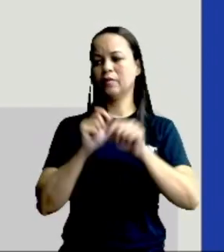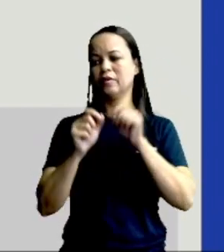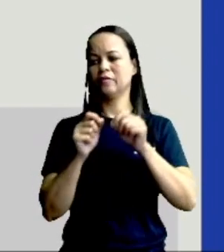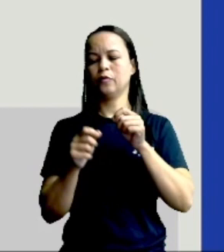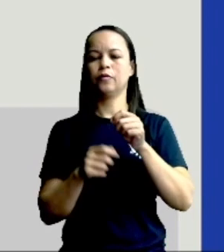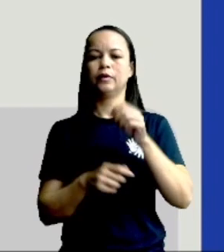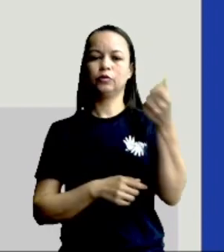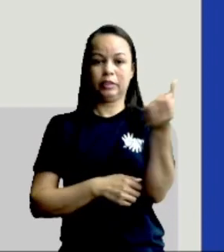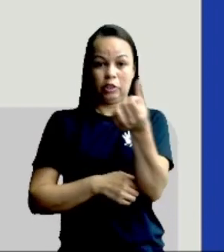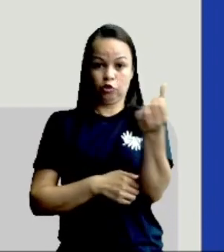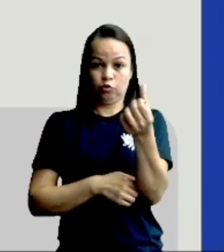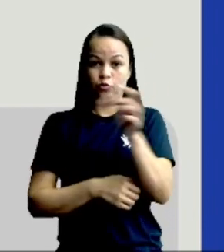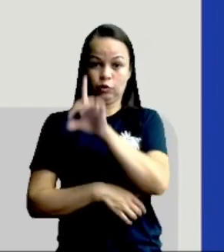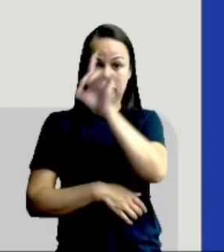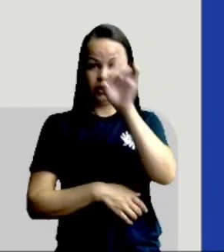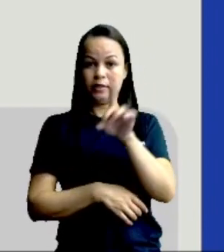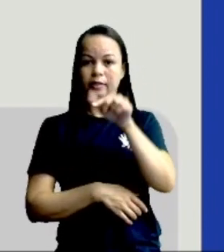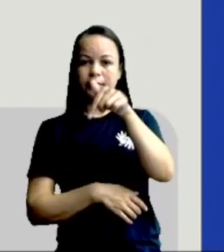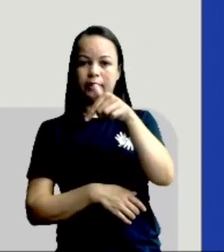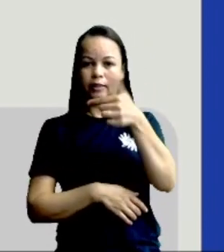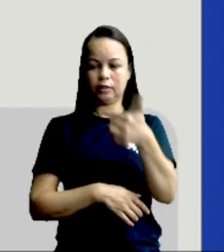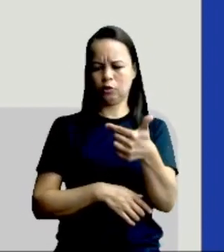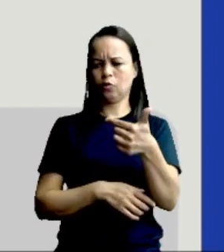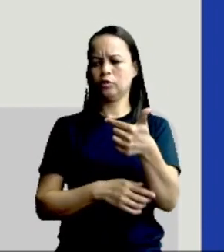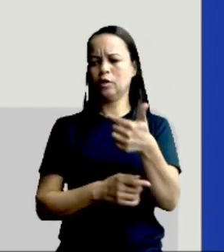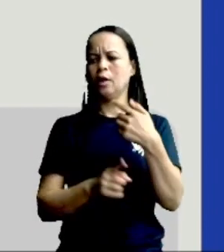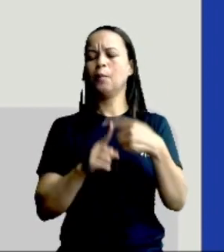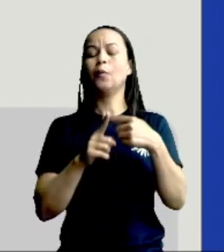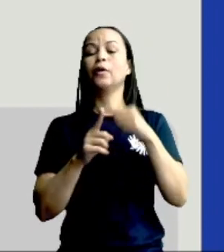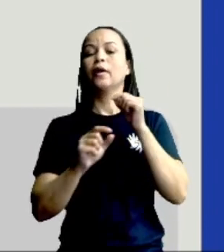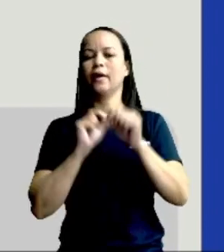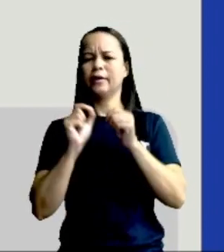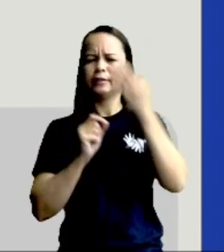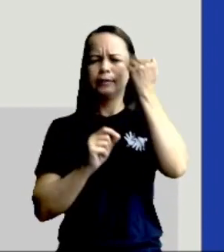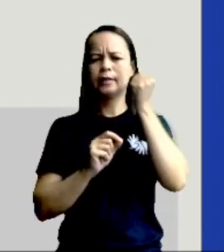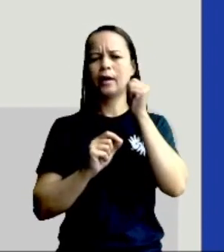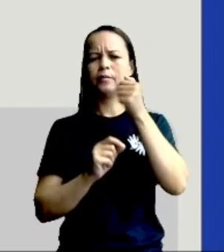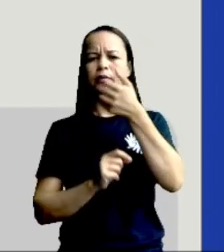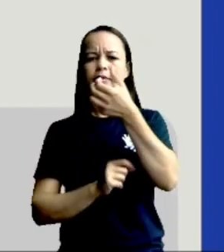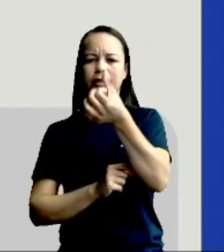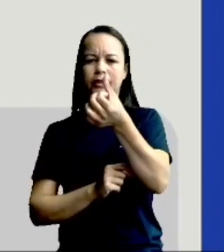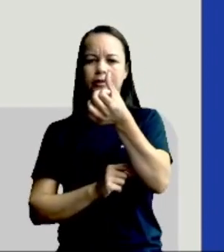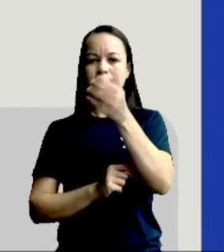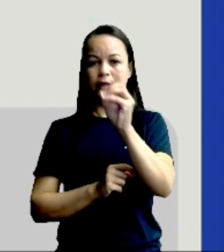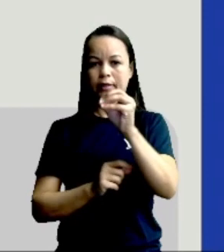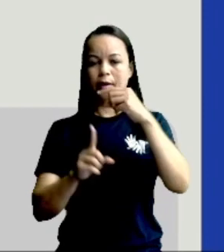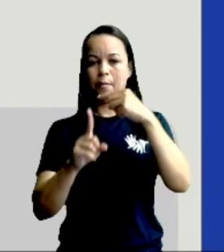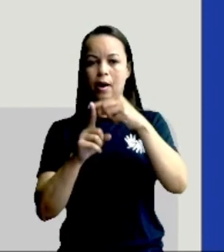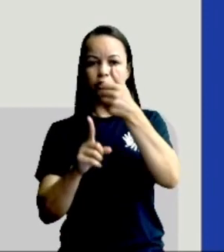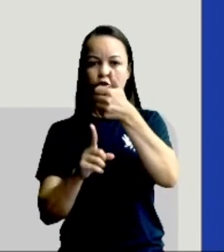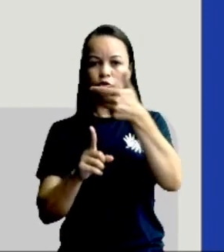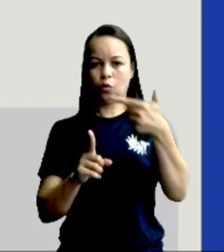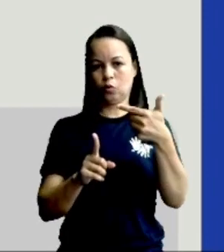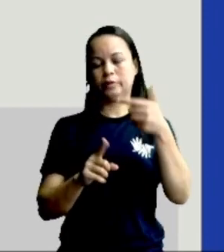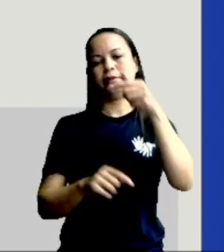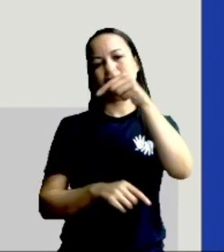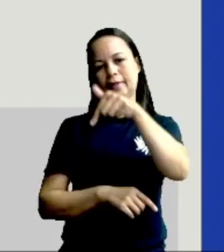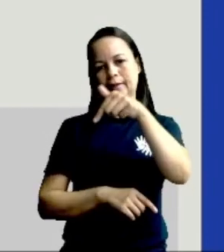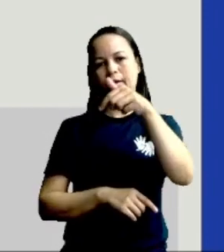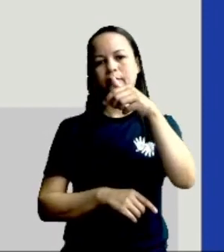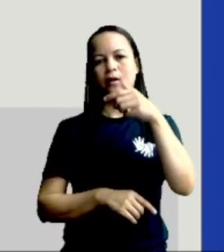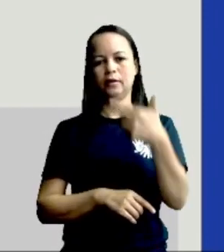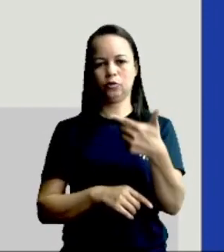foi 72? Porque ela pegou o 60, somou a 12, igual a 72. Então, por dia, ela